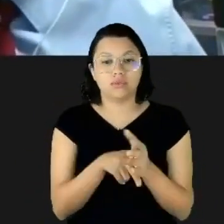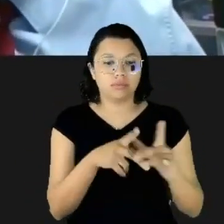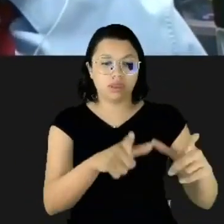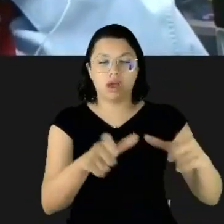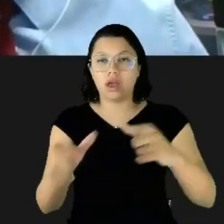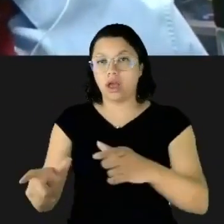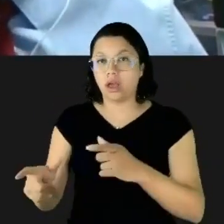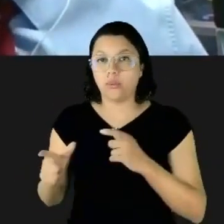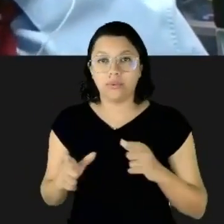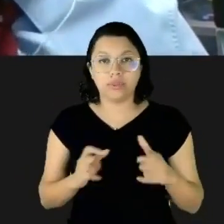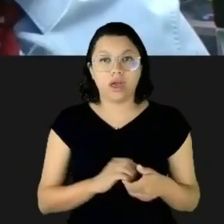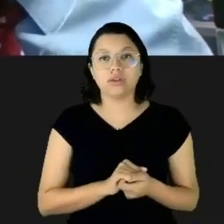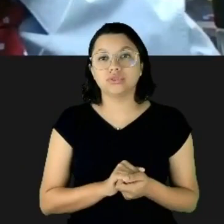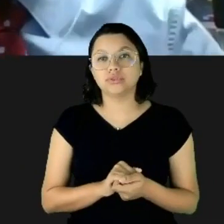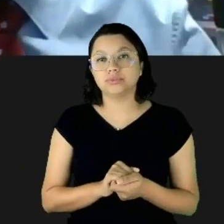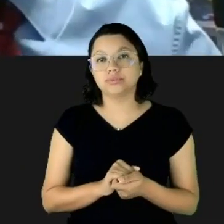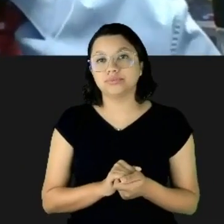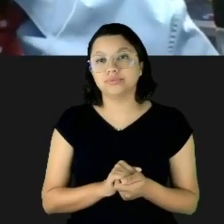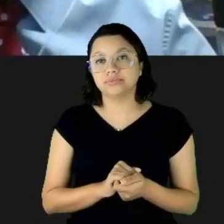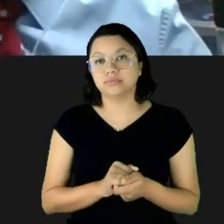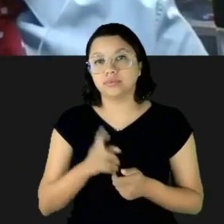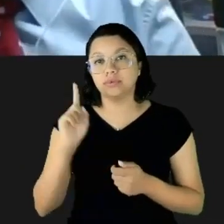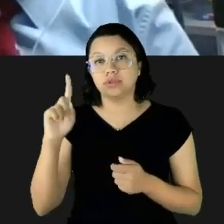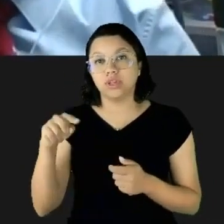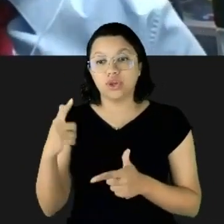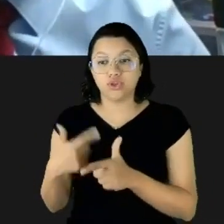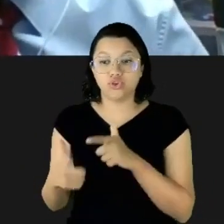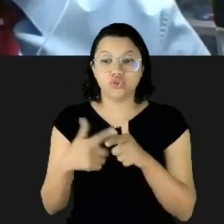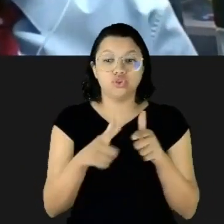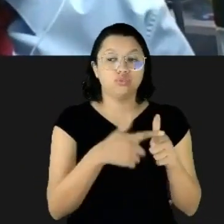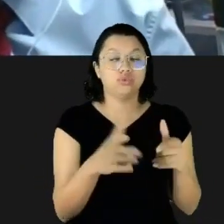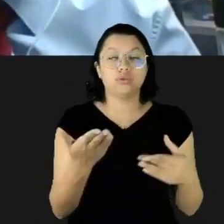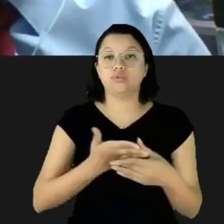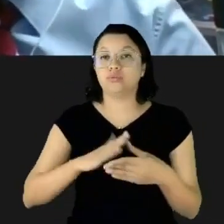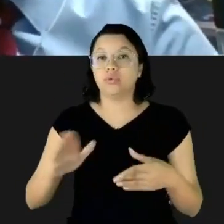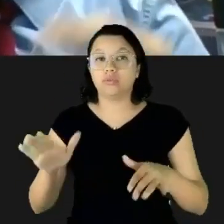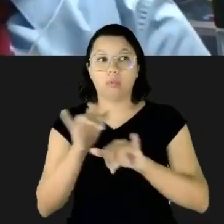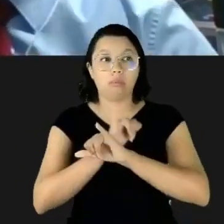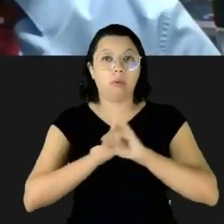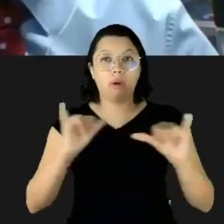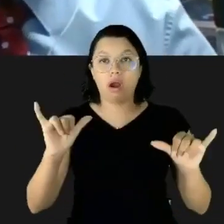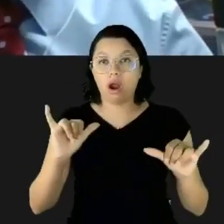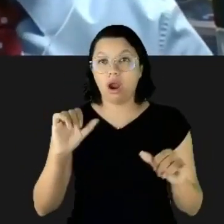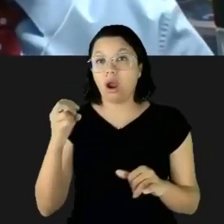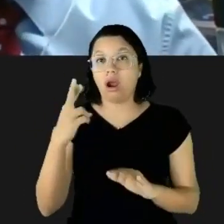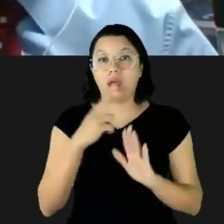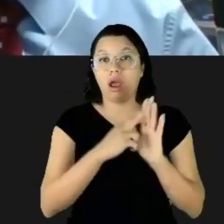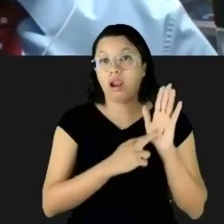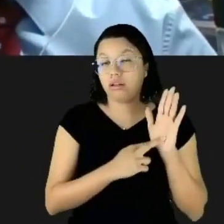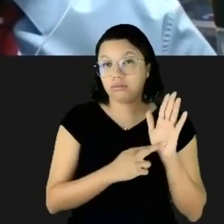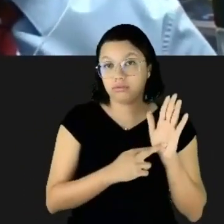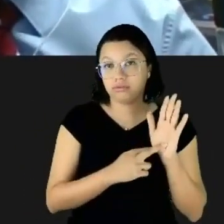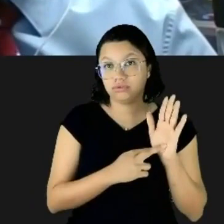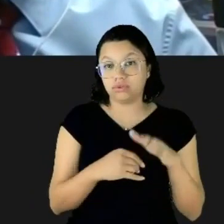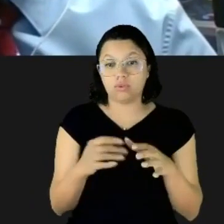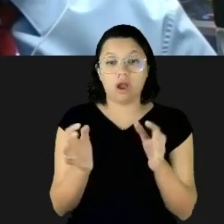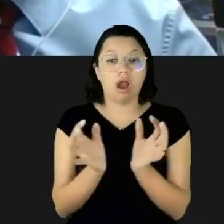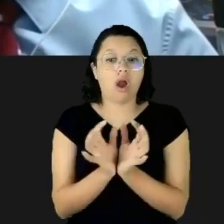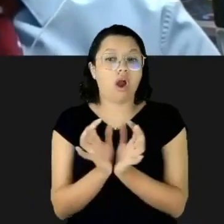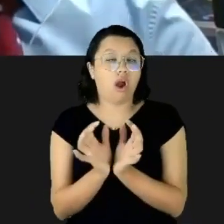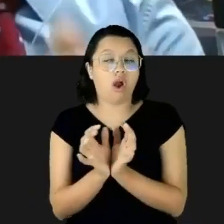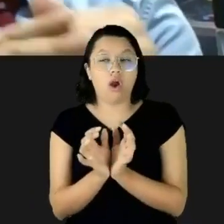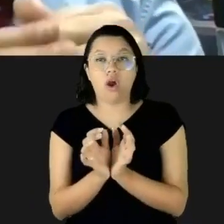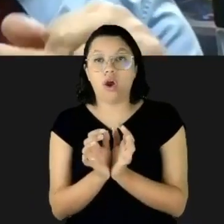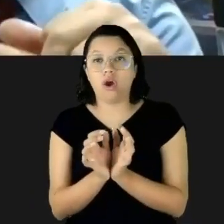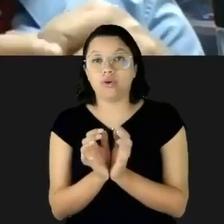que eu reputo, que seja a distribuição de processos, publicações, os relatórios, os agrupadores.